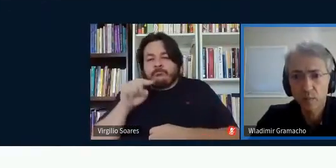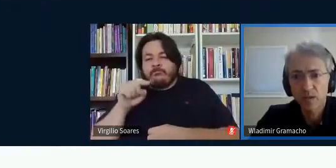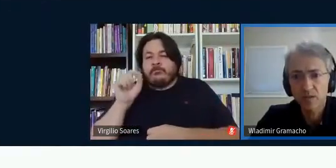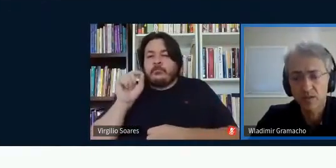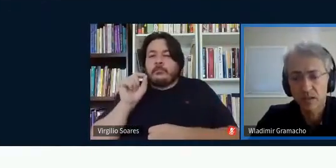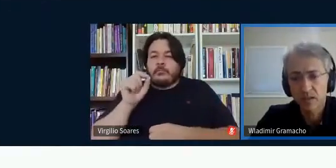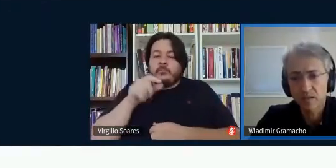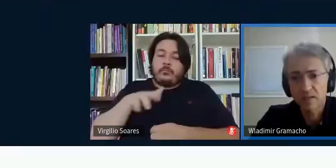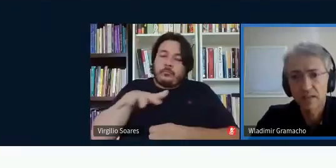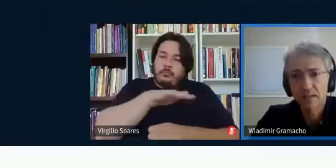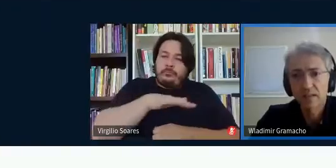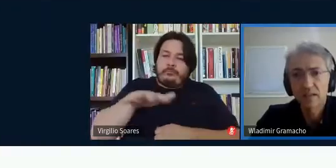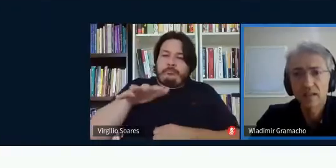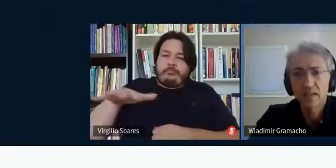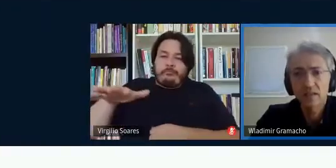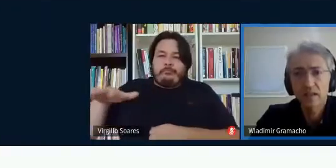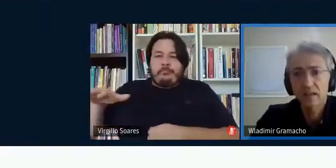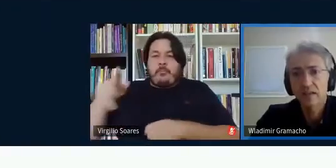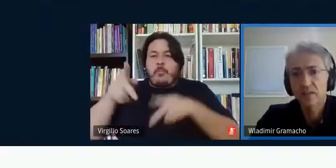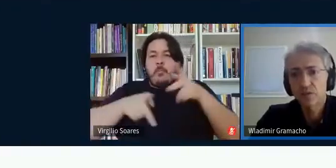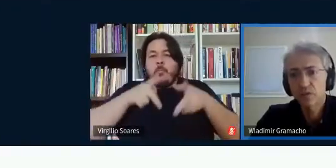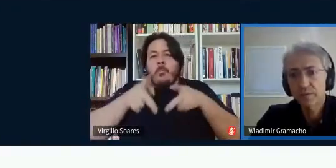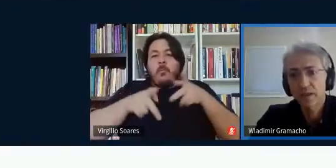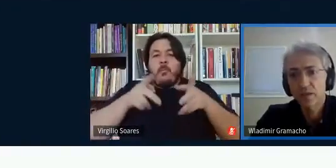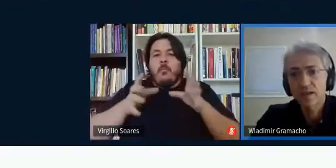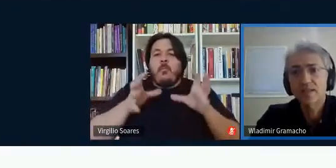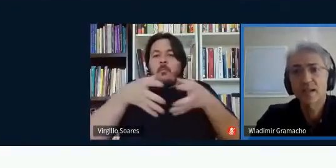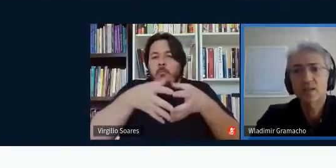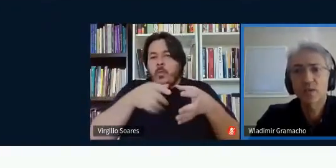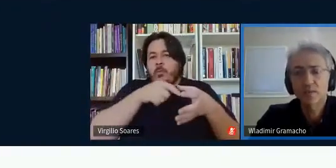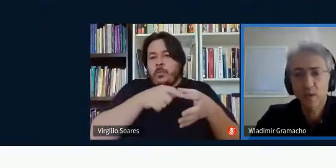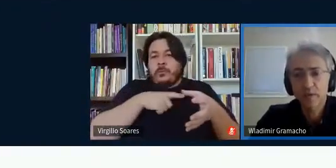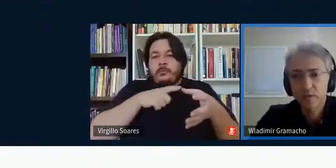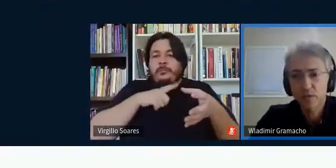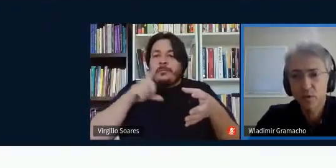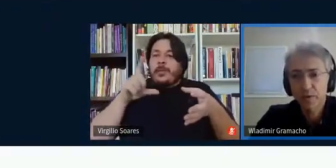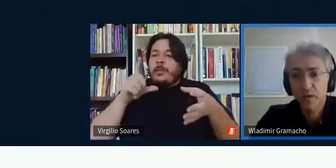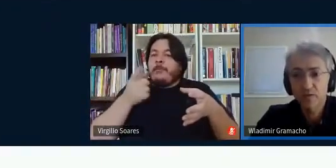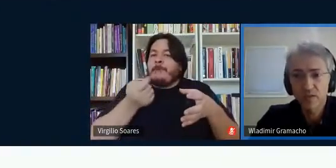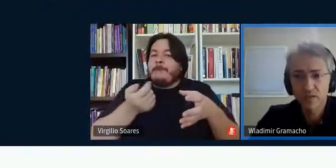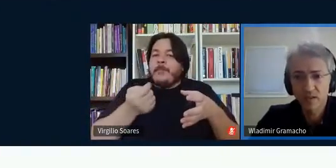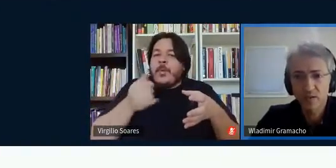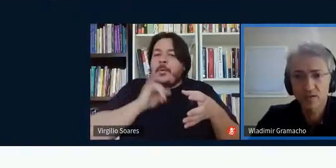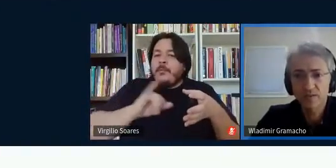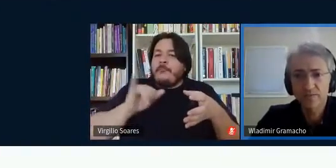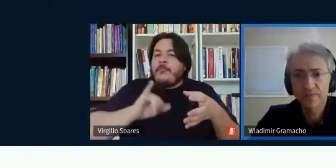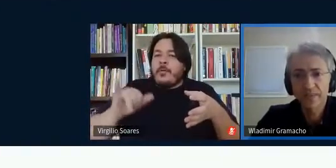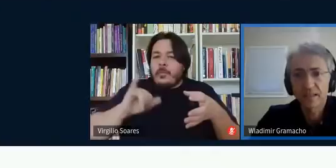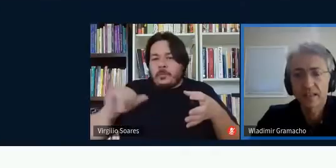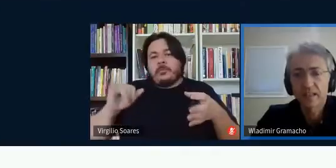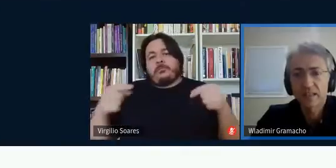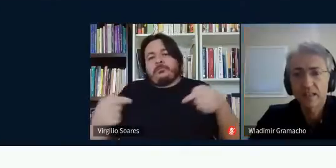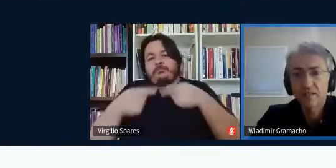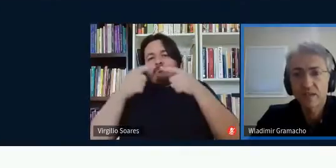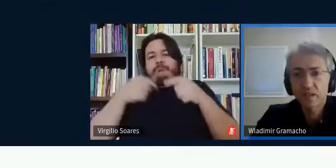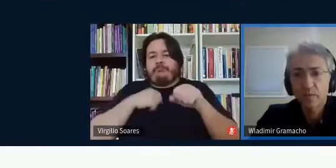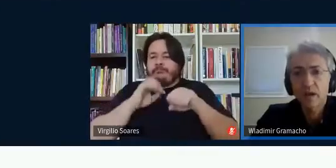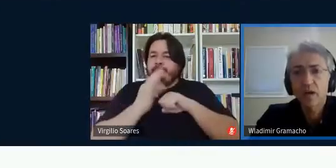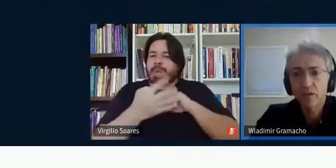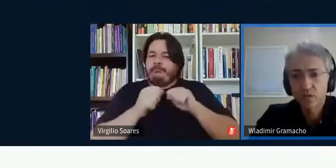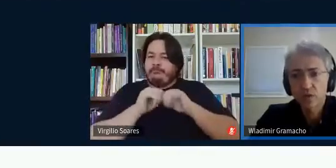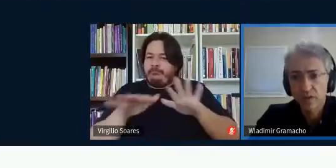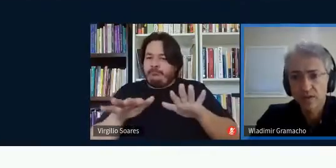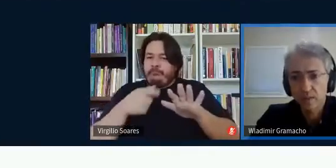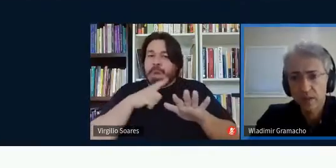segmentos populacionais que até aqui têm tido menor acesso a informações sobre a Covid-19 e enfrentam